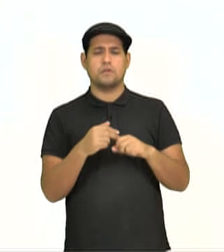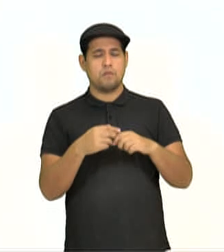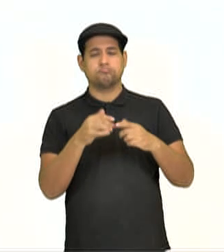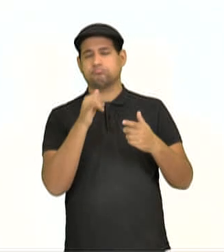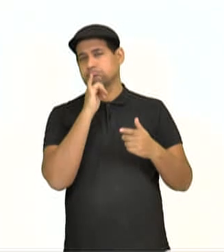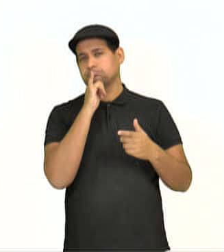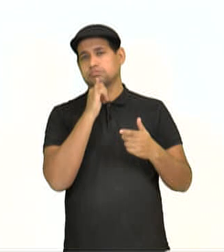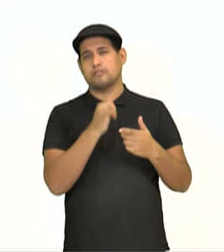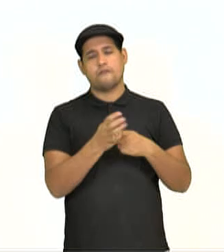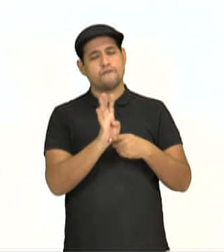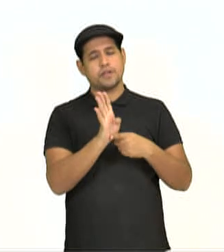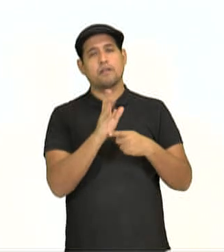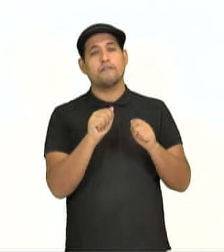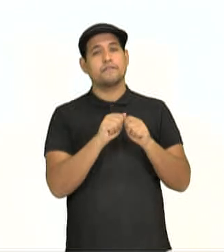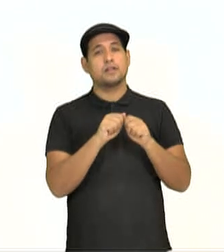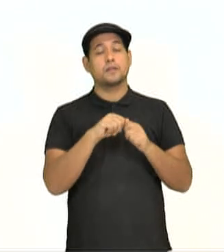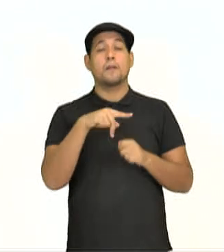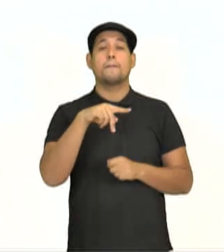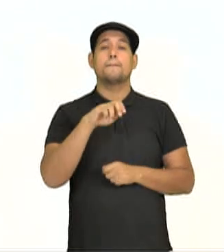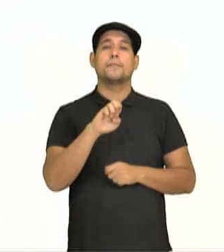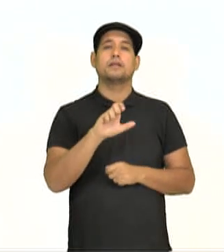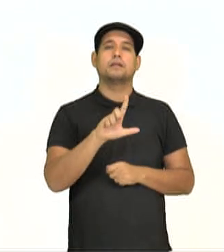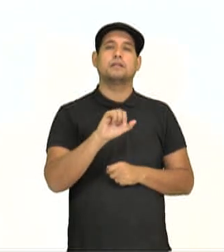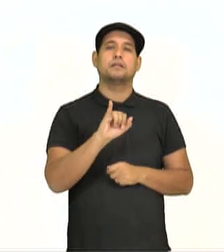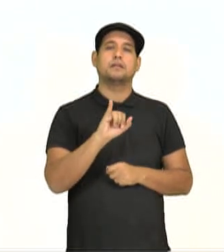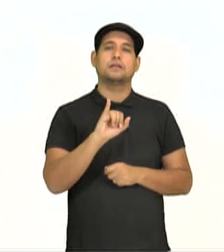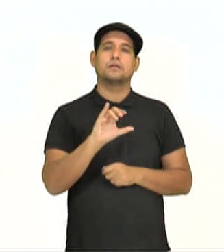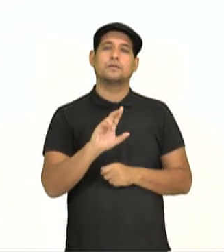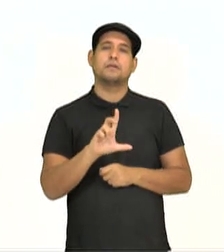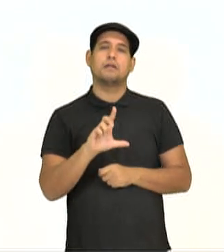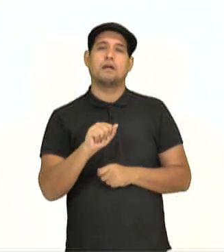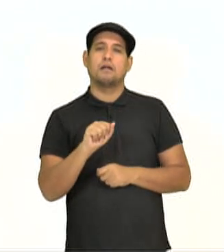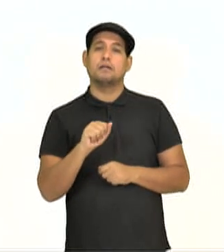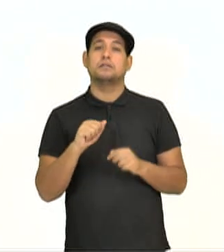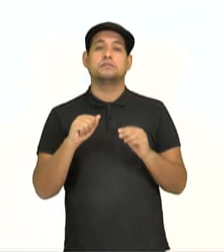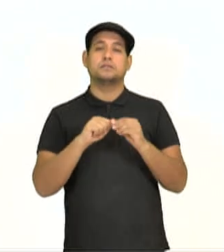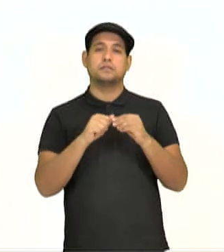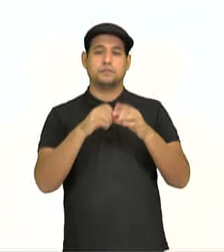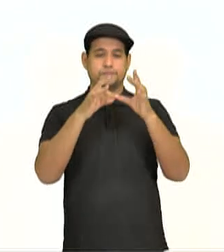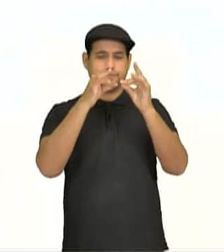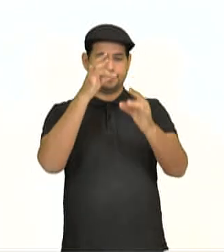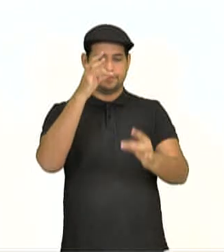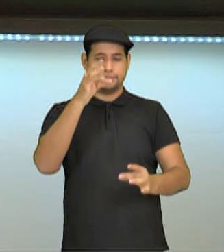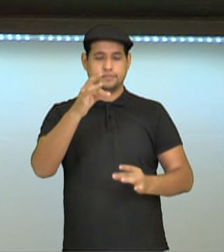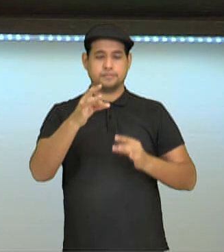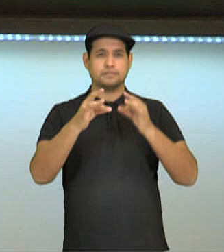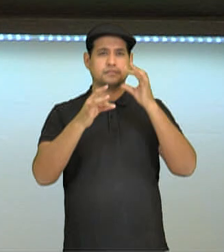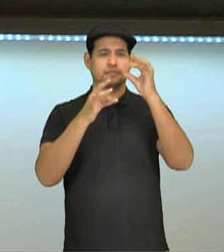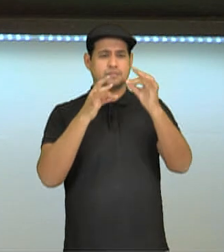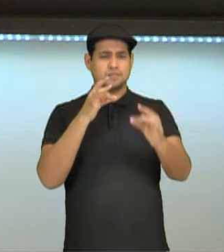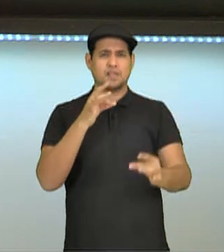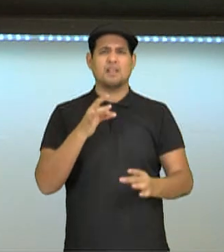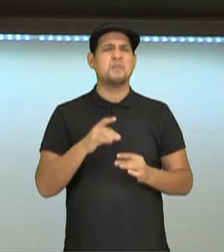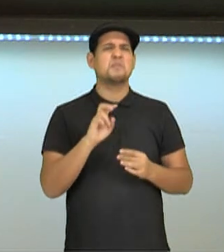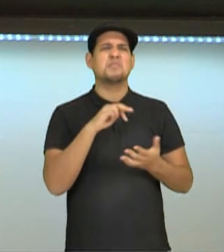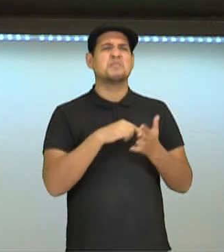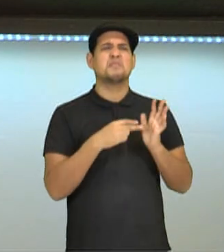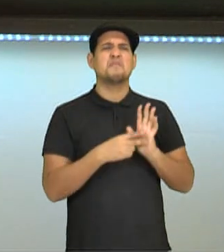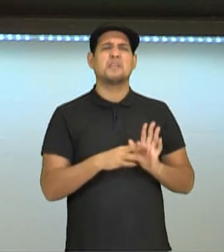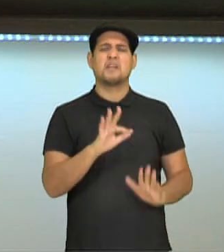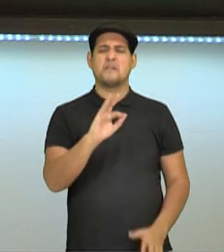em película, o projetor passa o fotograma. Ai, professora, mais um termo. O que é